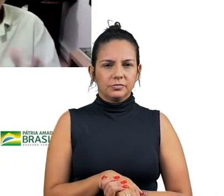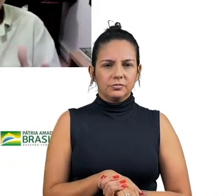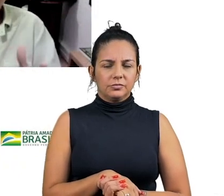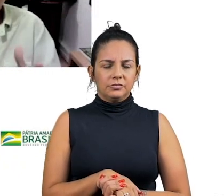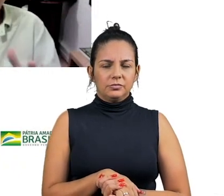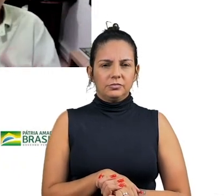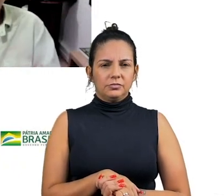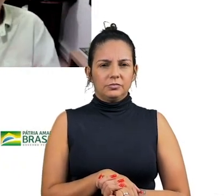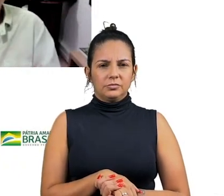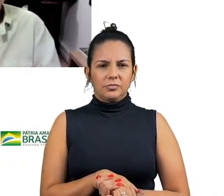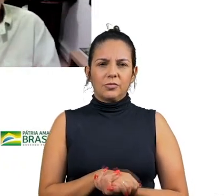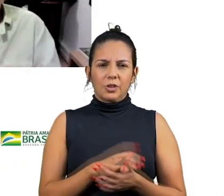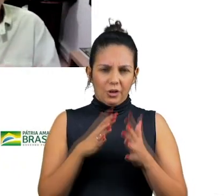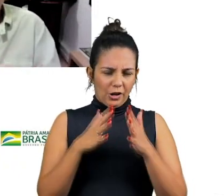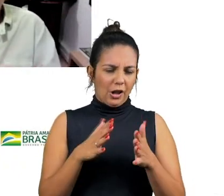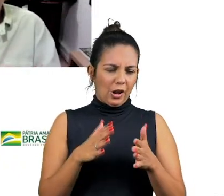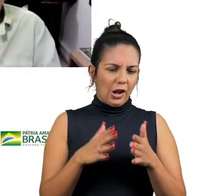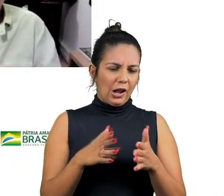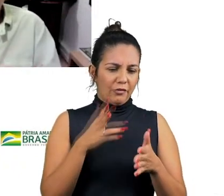Então é complicado isso.